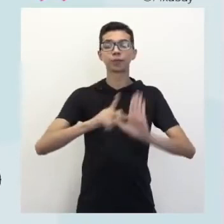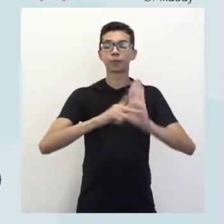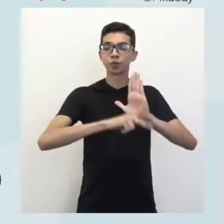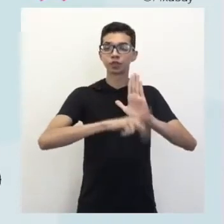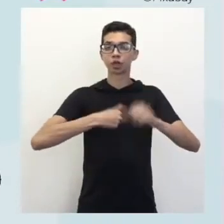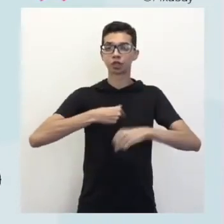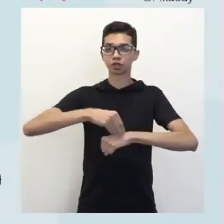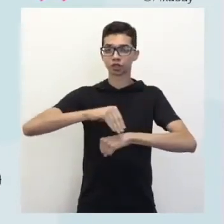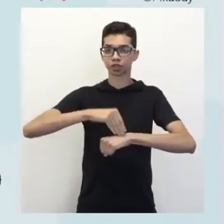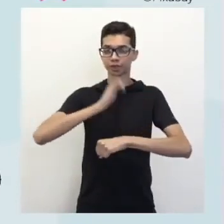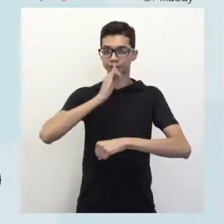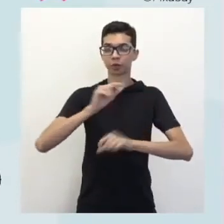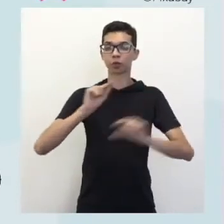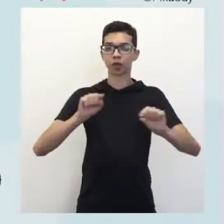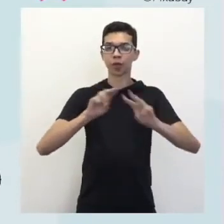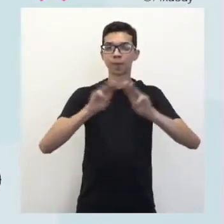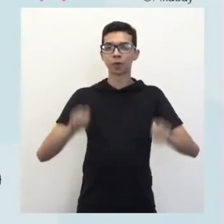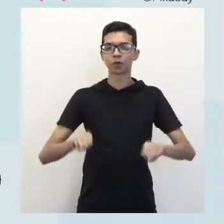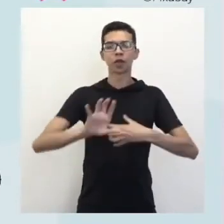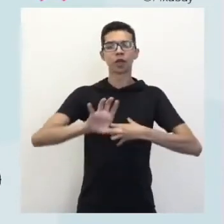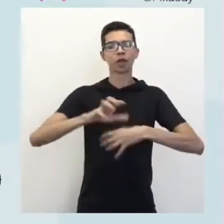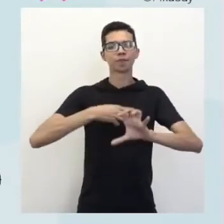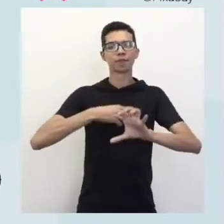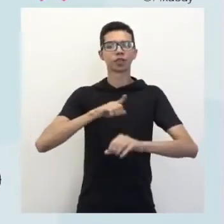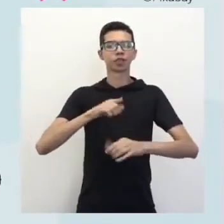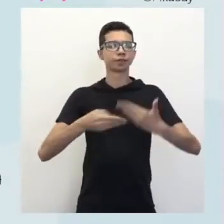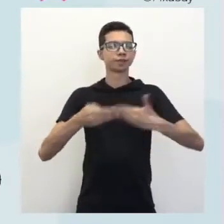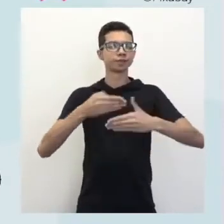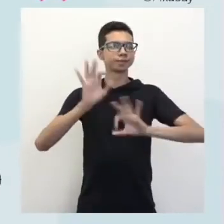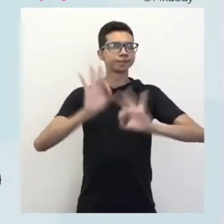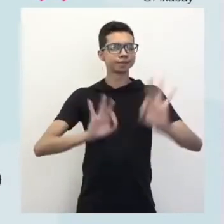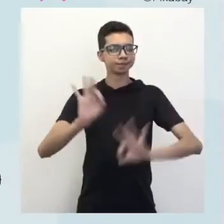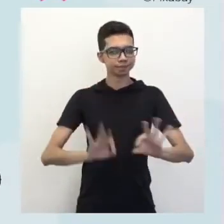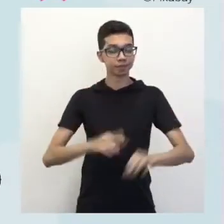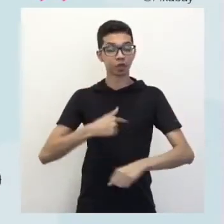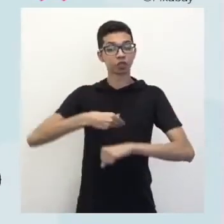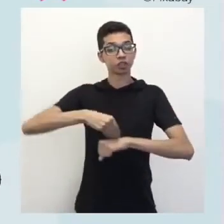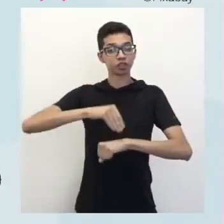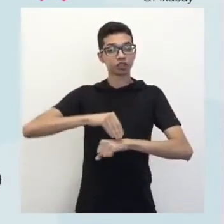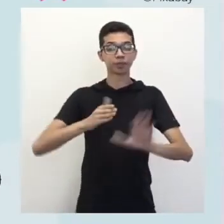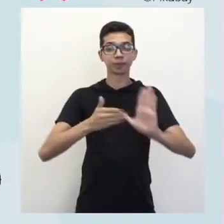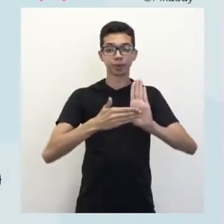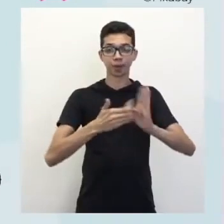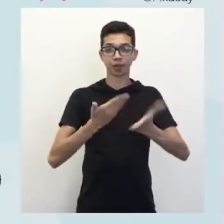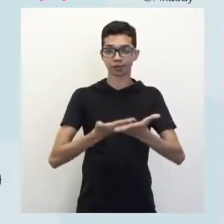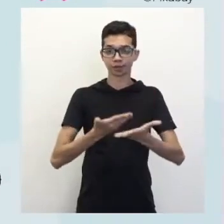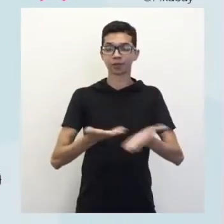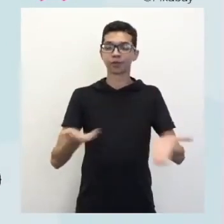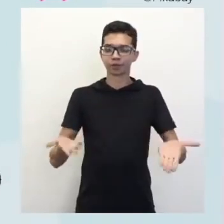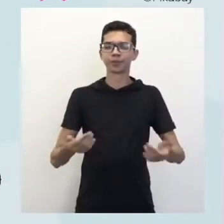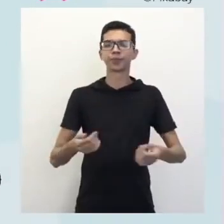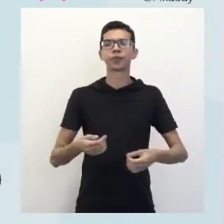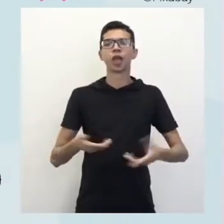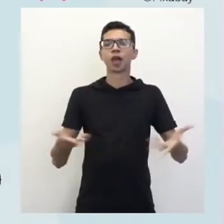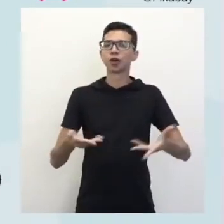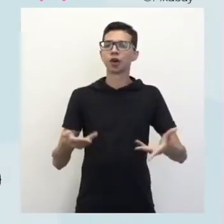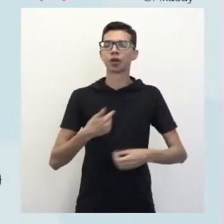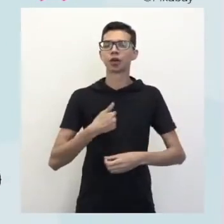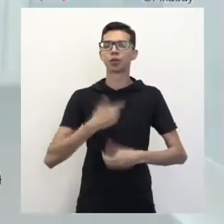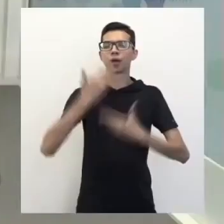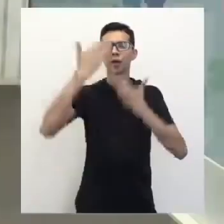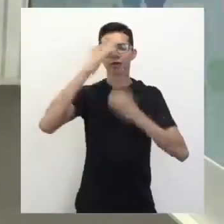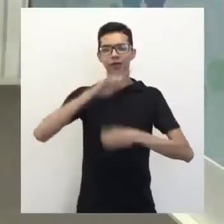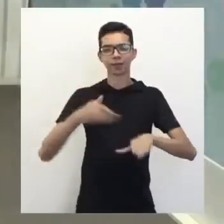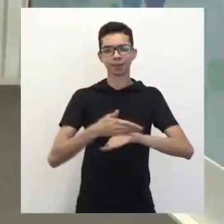a construção do Museu da Empatia. Falado disso, agradeço muito a participação de vocês e me despeço deixando a palavra com a